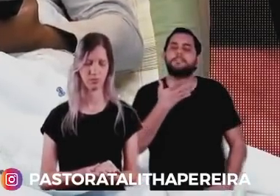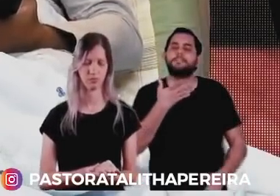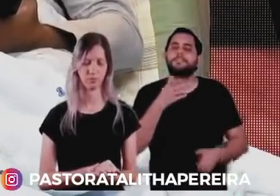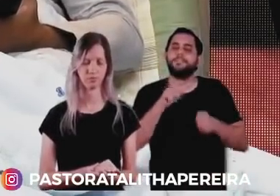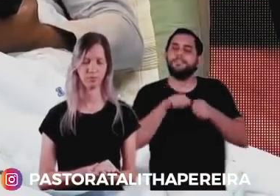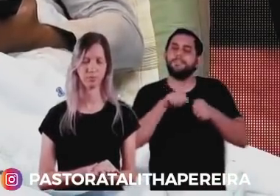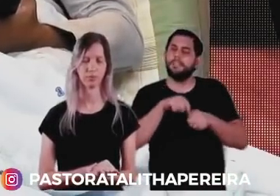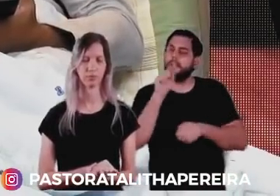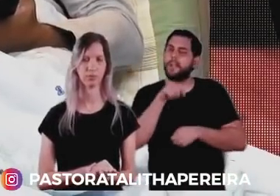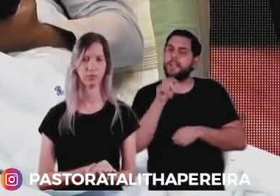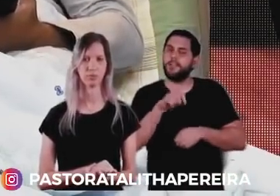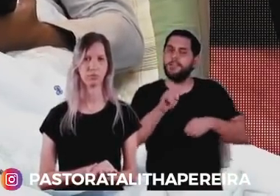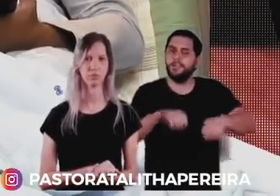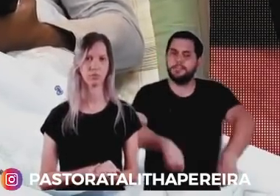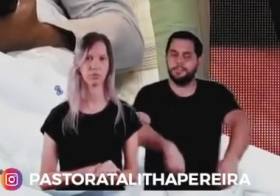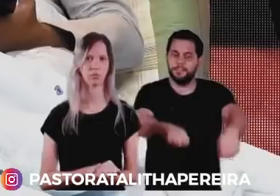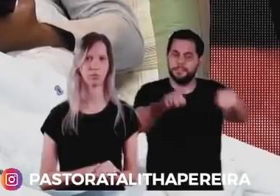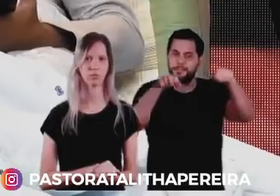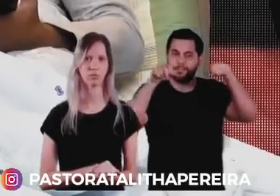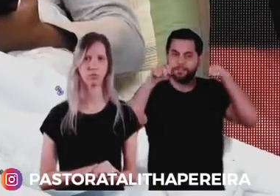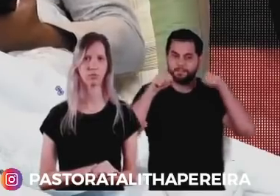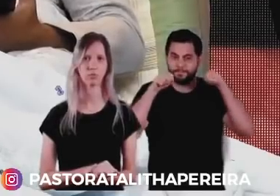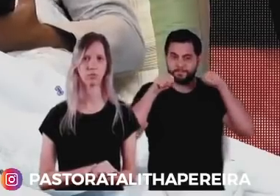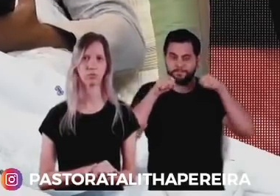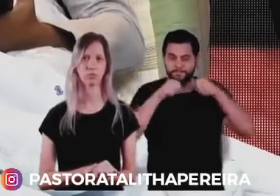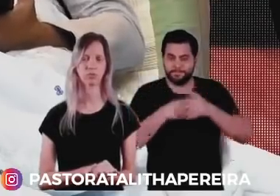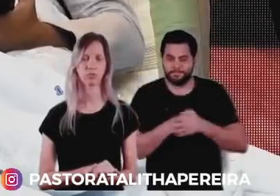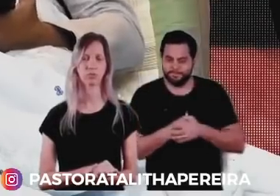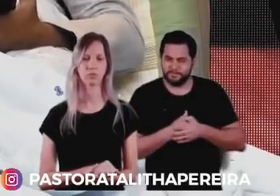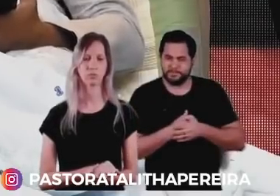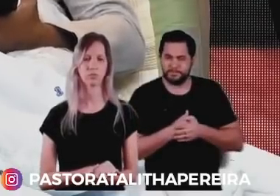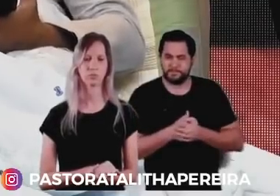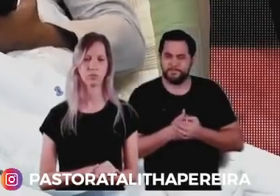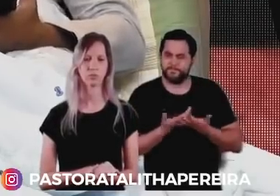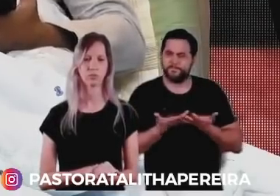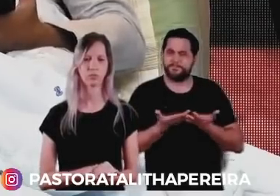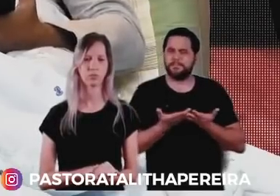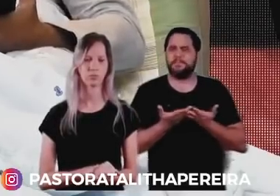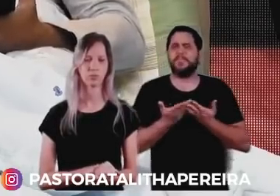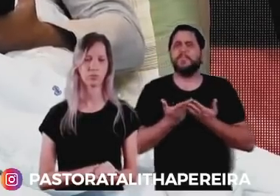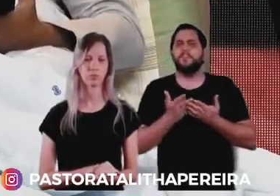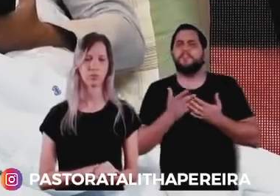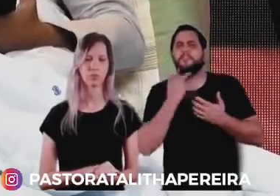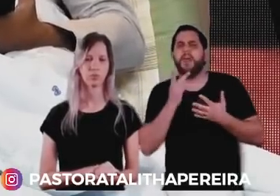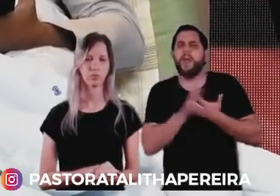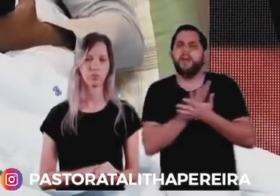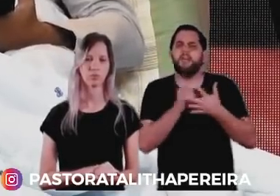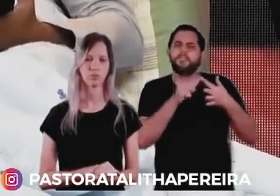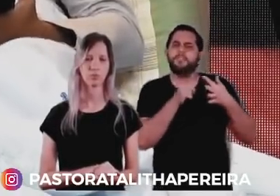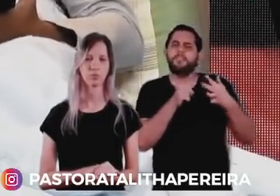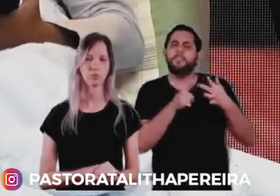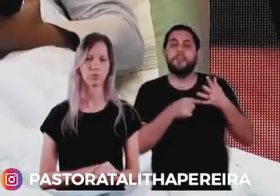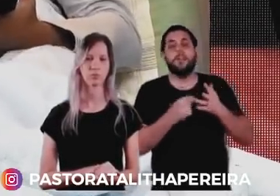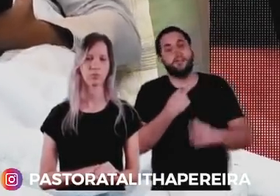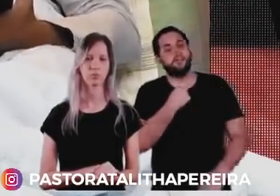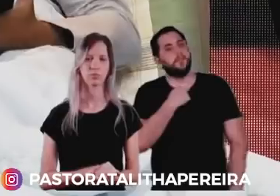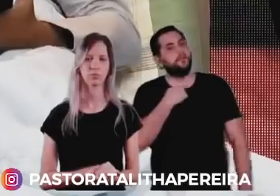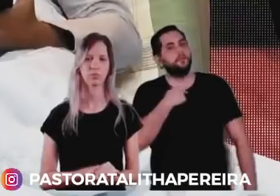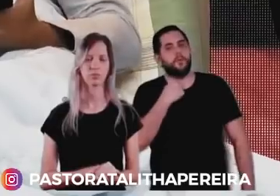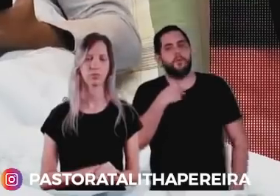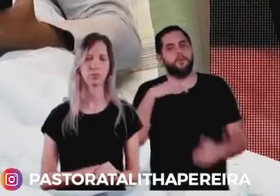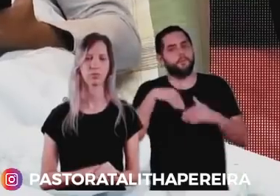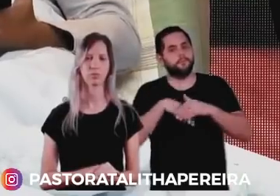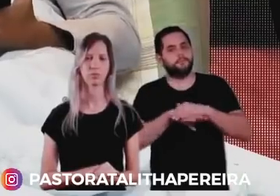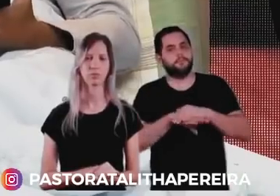aqui para debaixo dos nossos lençóis? Eu vou citar algumas coisas, primeiro, que não devemos levar aqui